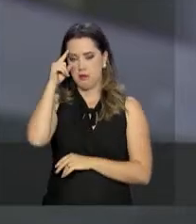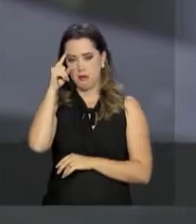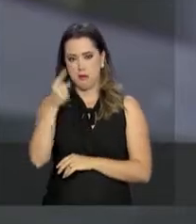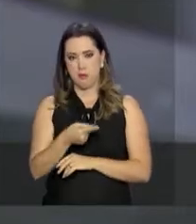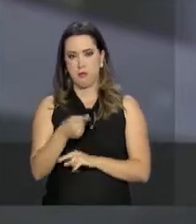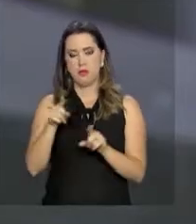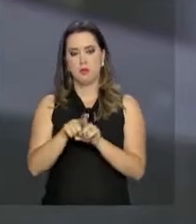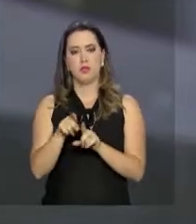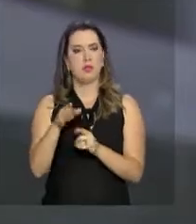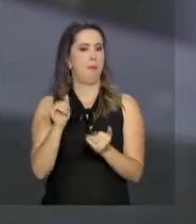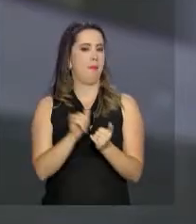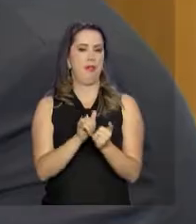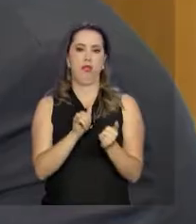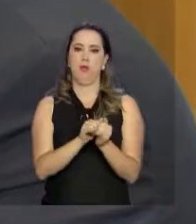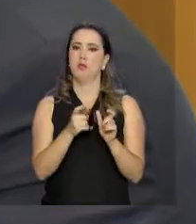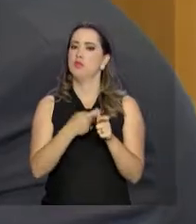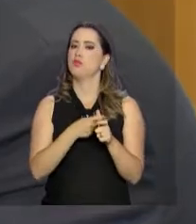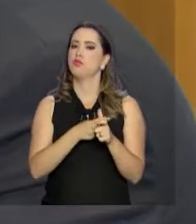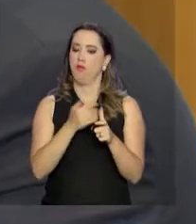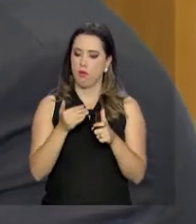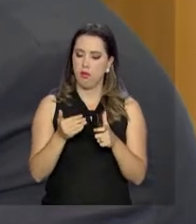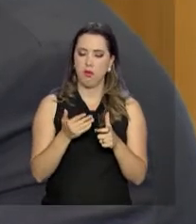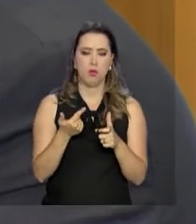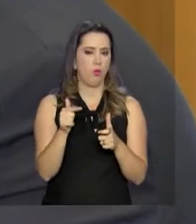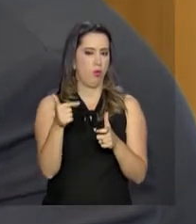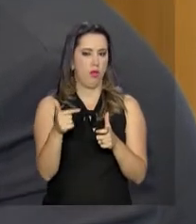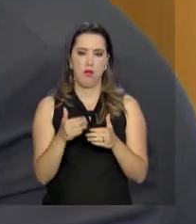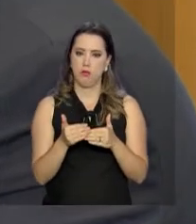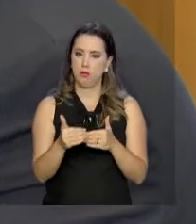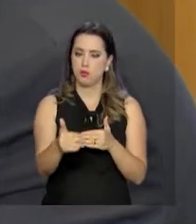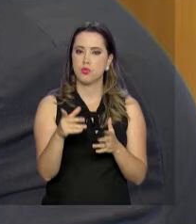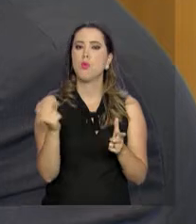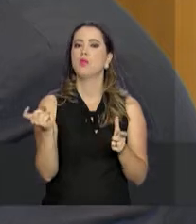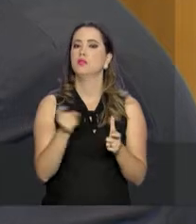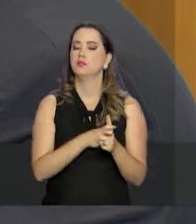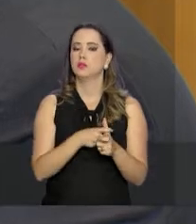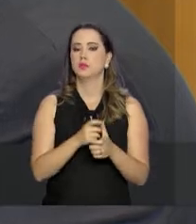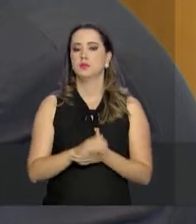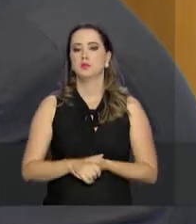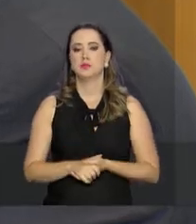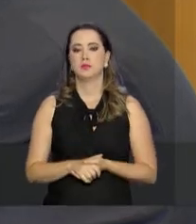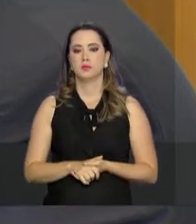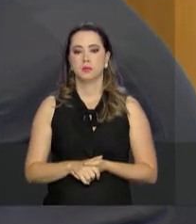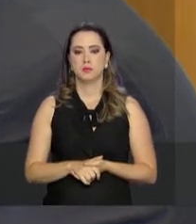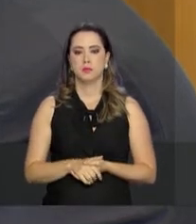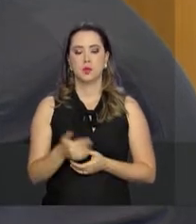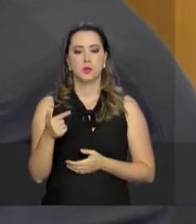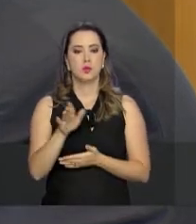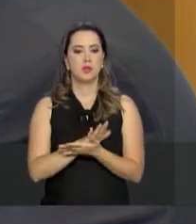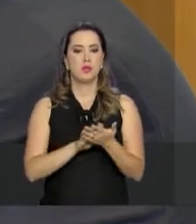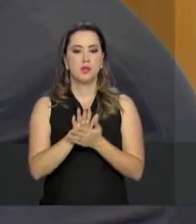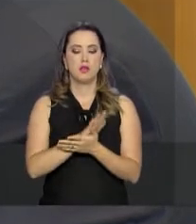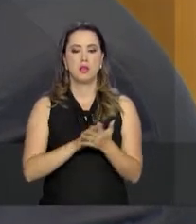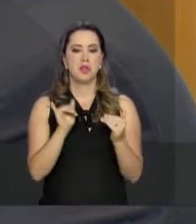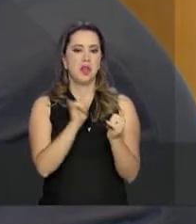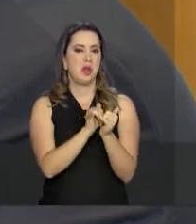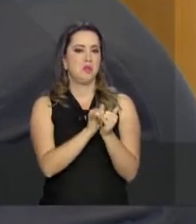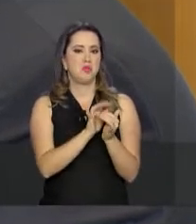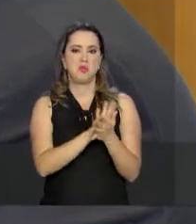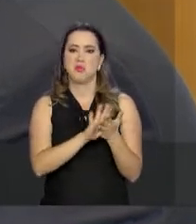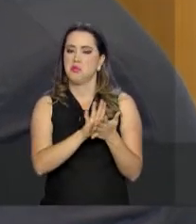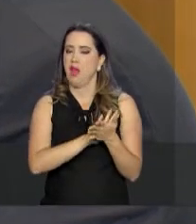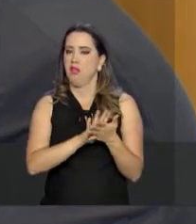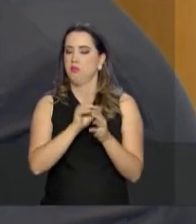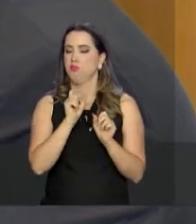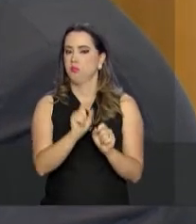ou perdão da dívida os créditos do estado não terão nenhum tipo de perdão nem um desconto na remissão